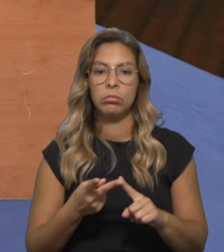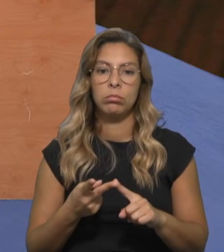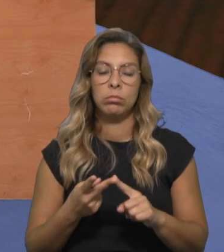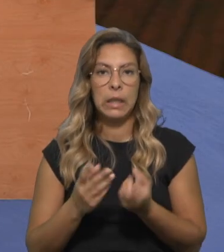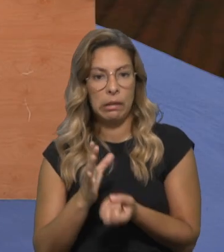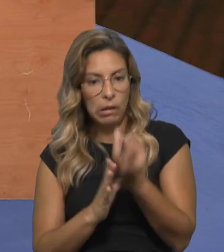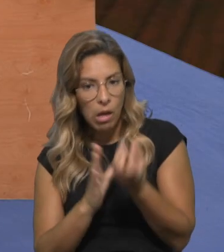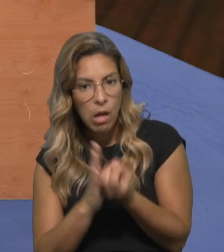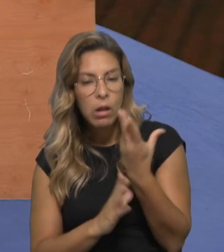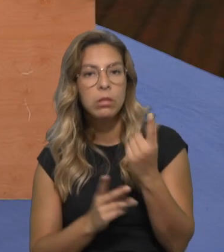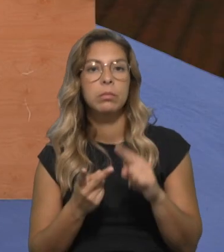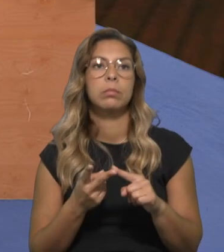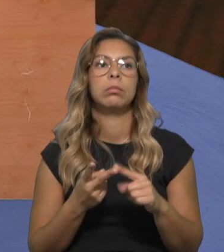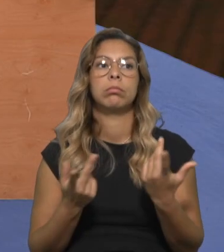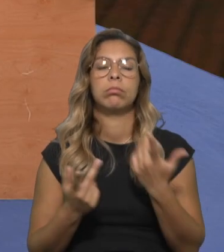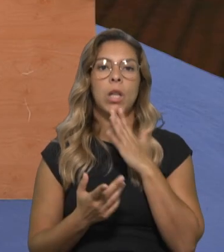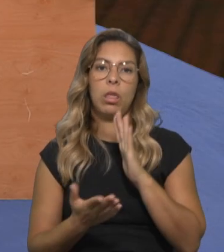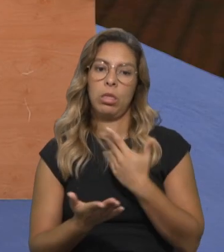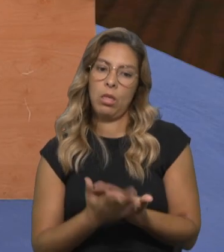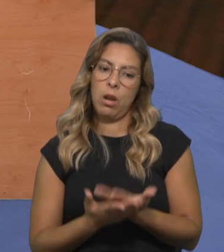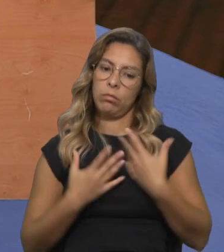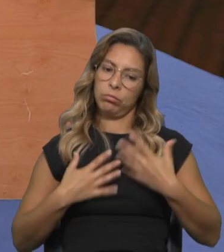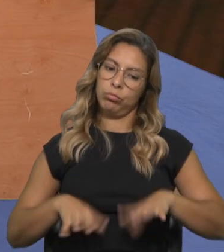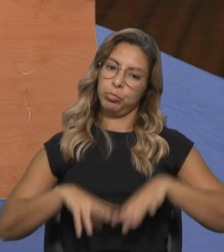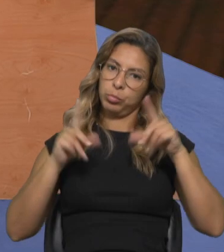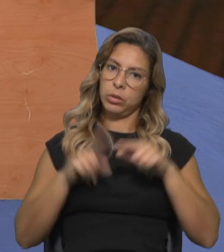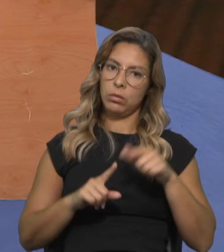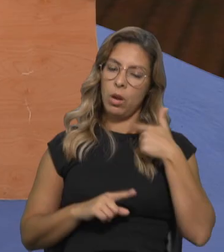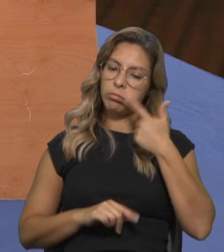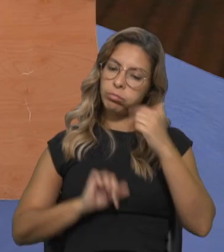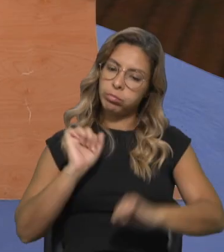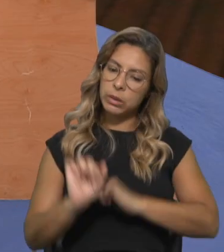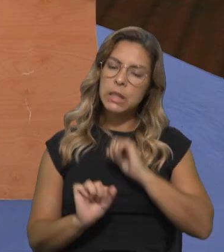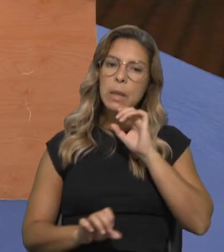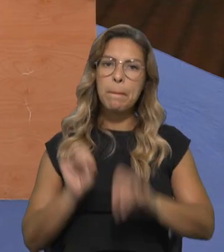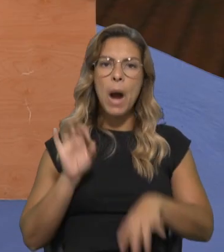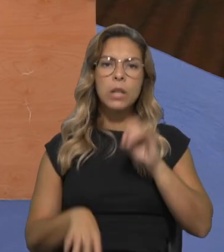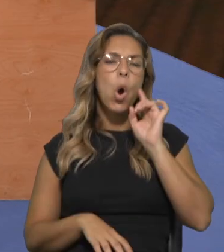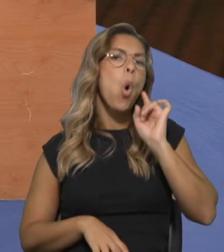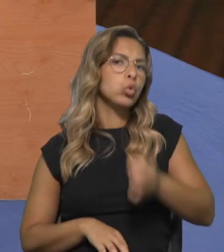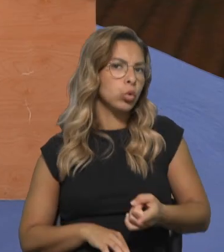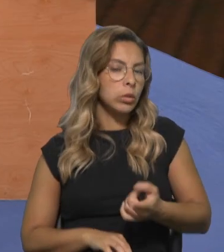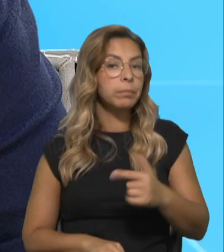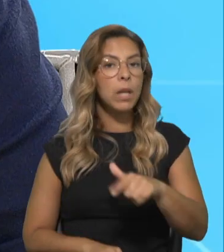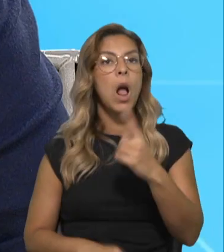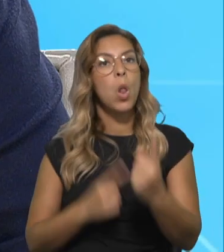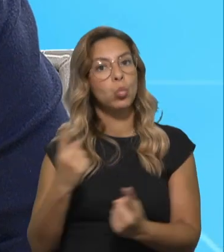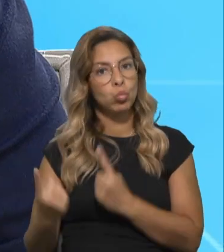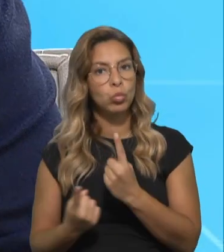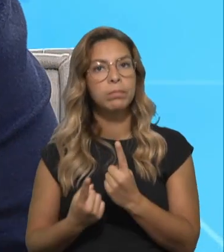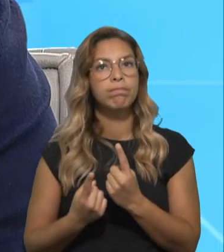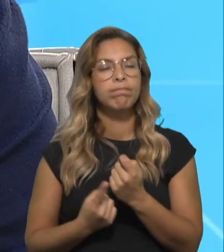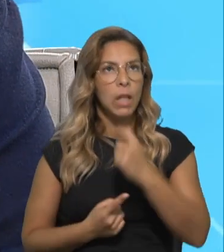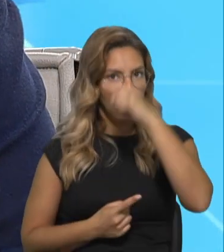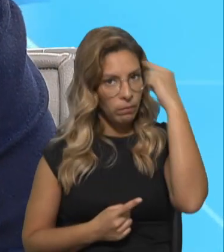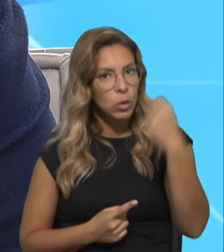criar, de transmitir, de compreender o que se passa. Em muitos casos existe algumas dificuldades,